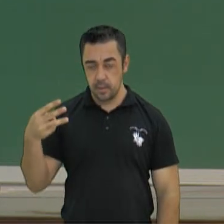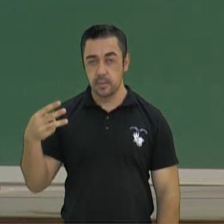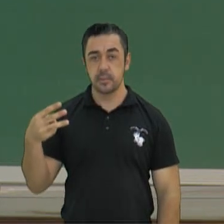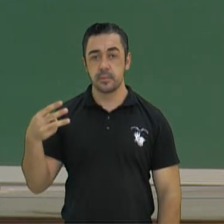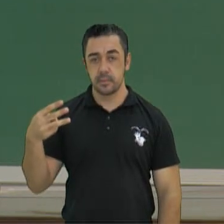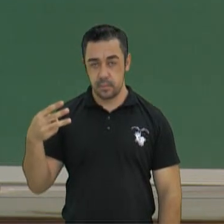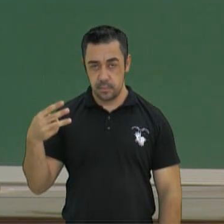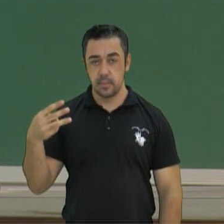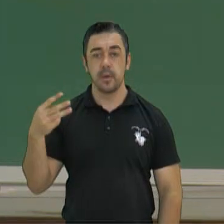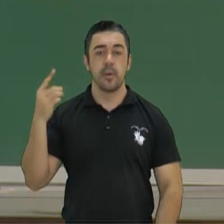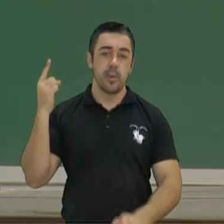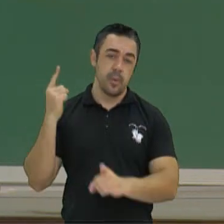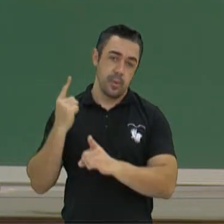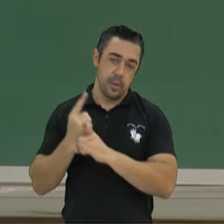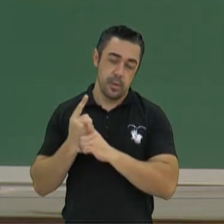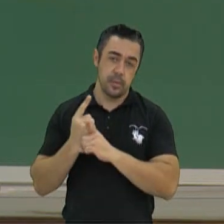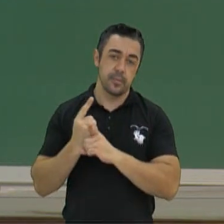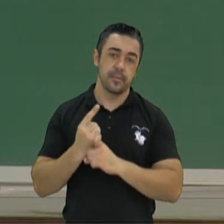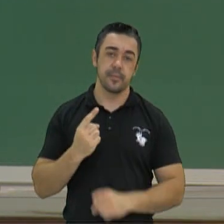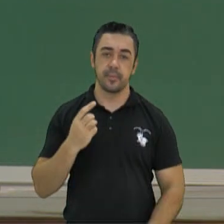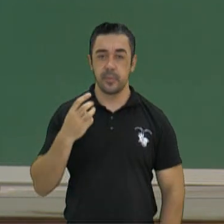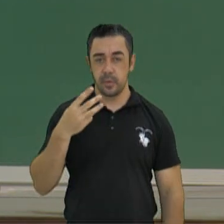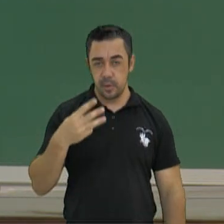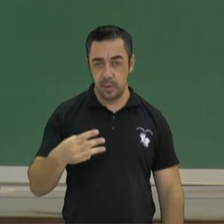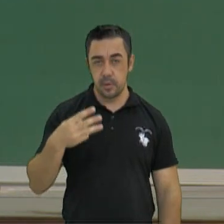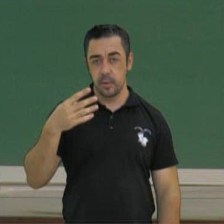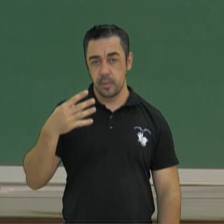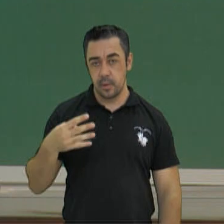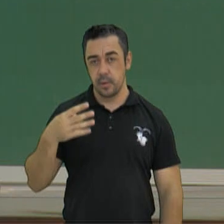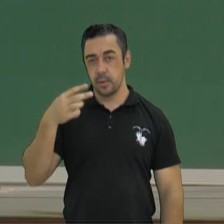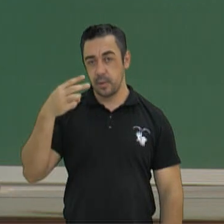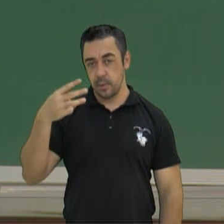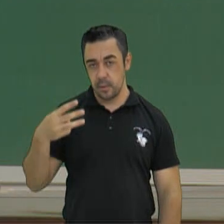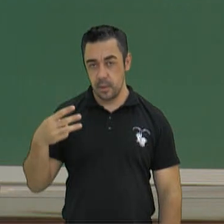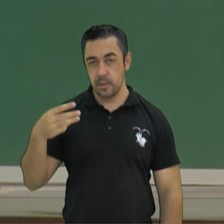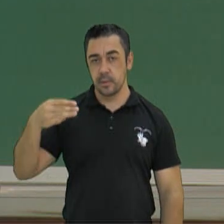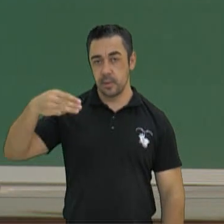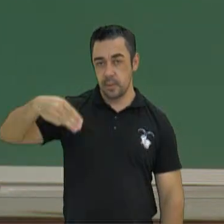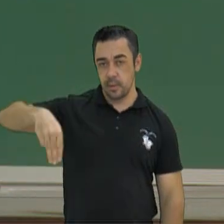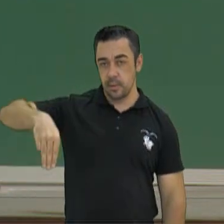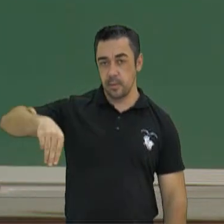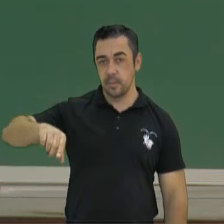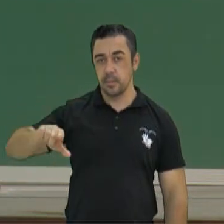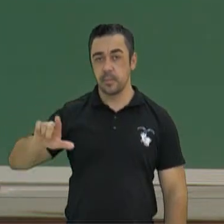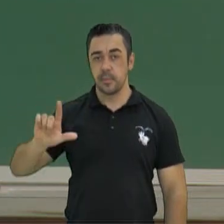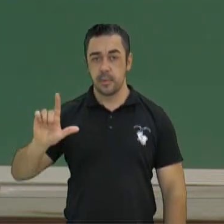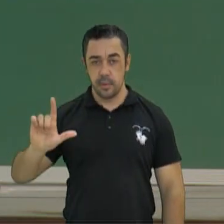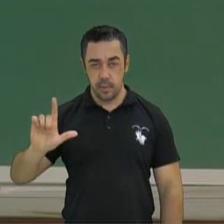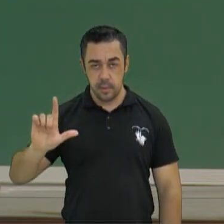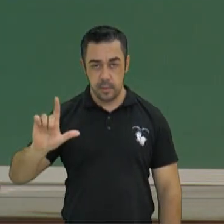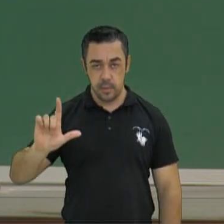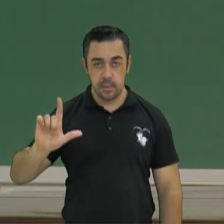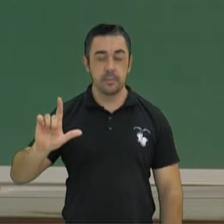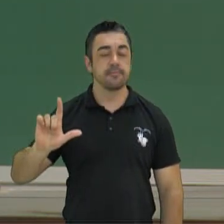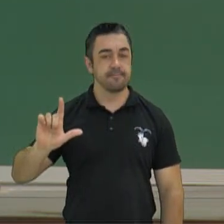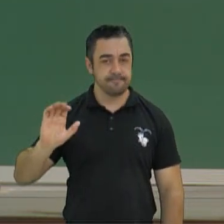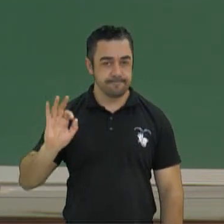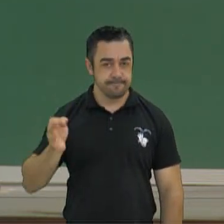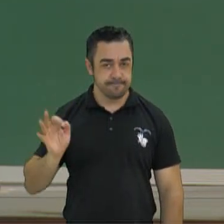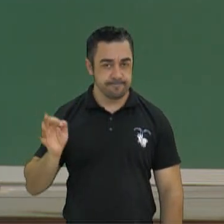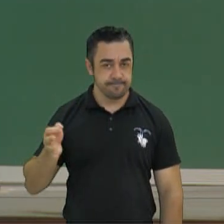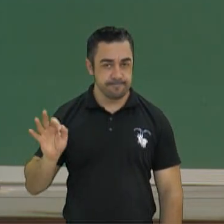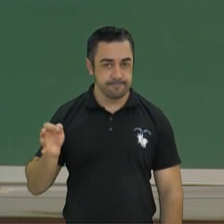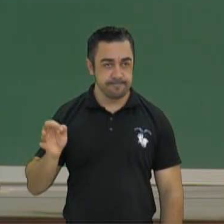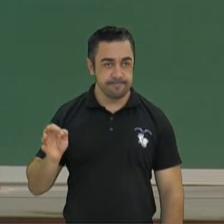também. Então, eu tenho 1 ml, né, multiplicado por 343, que é 343 mililitros,